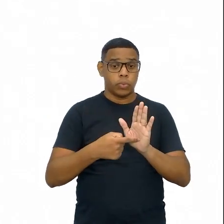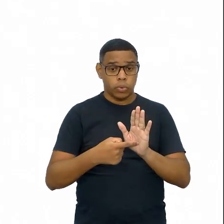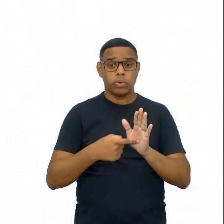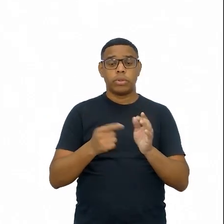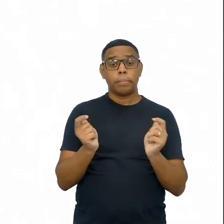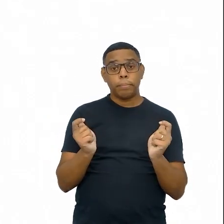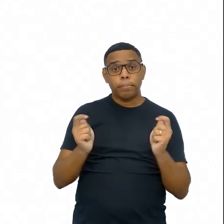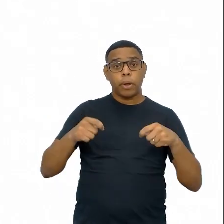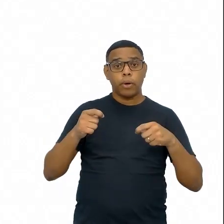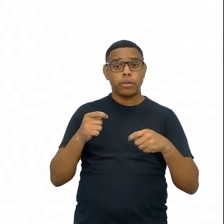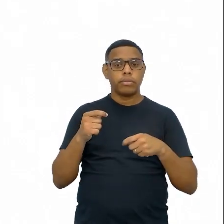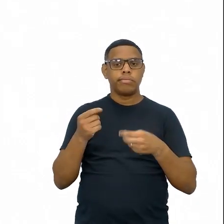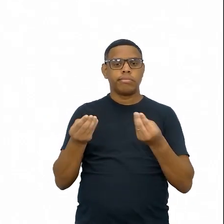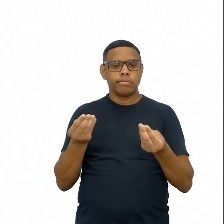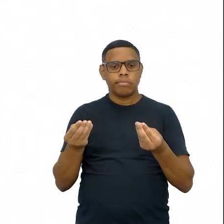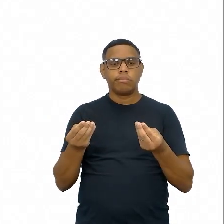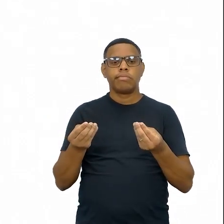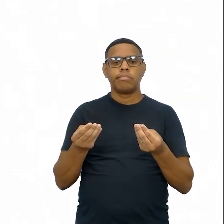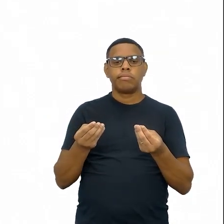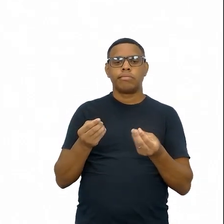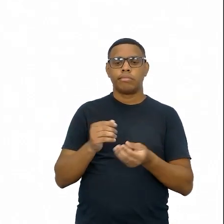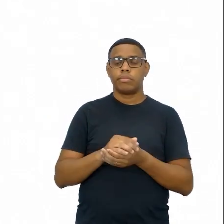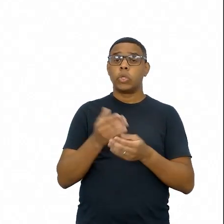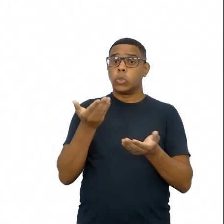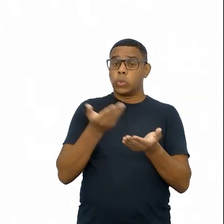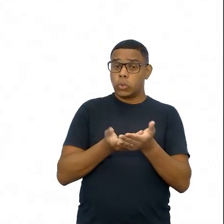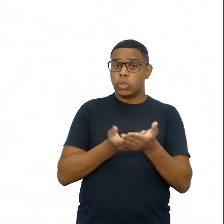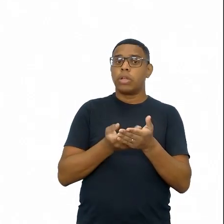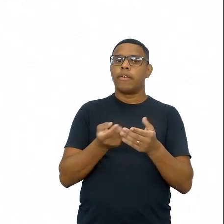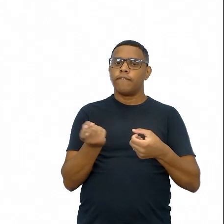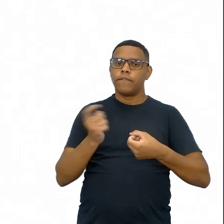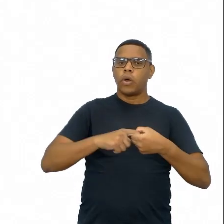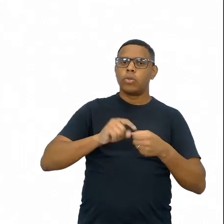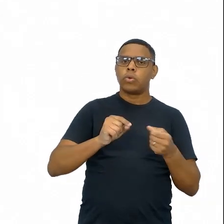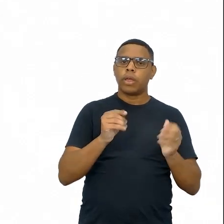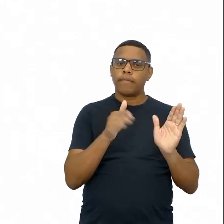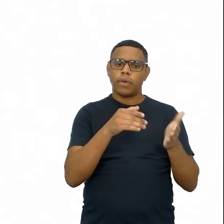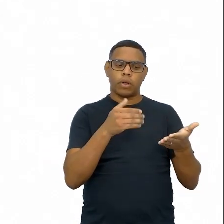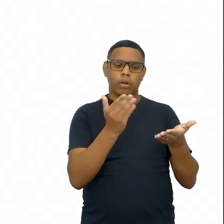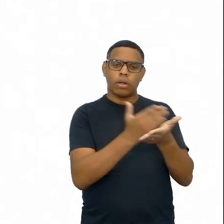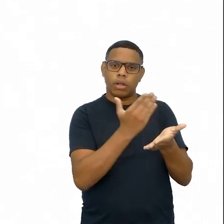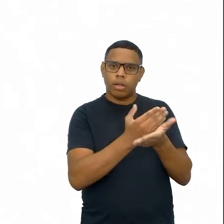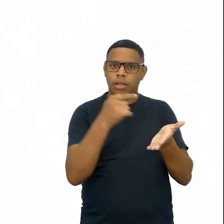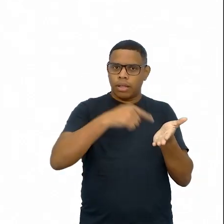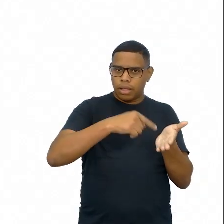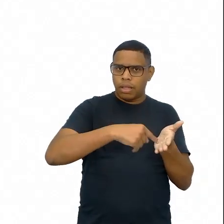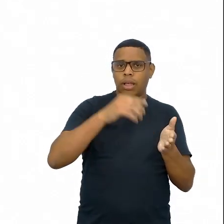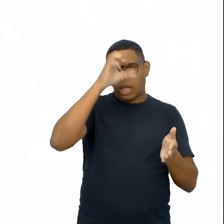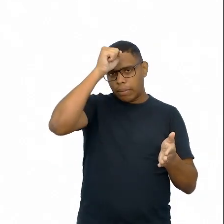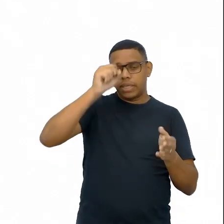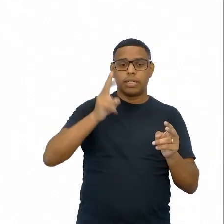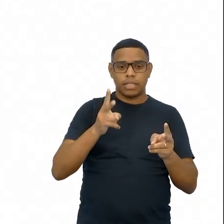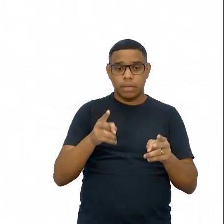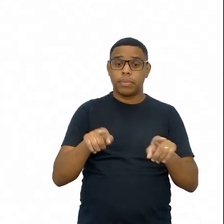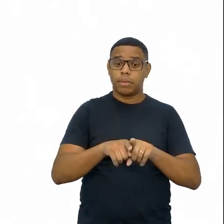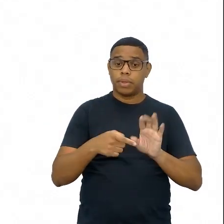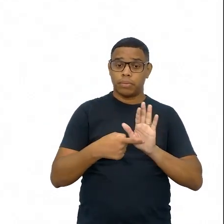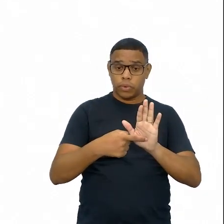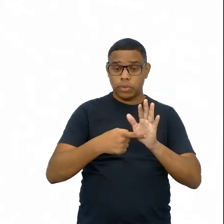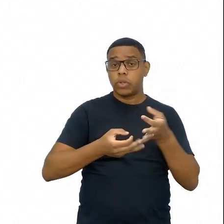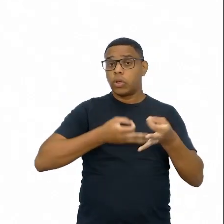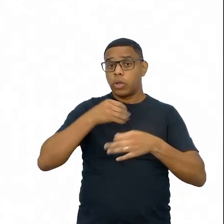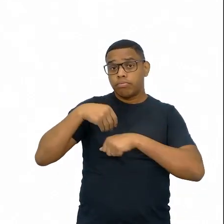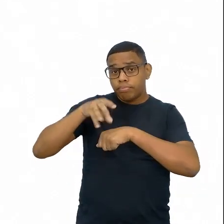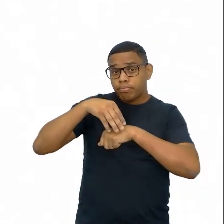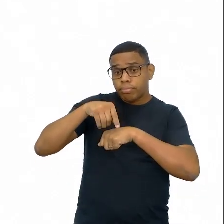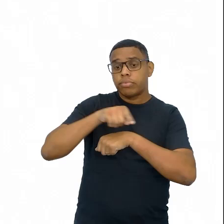algumas possibilidades de retomada a partir do material Aprender Sempre e apresentamos uma